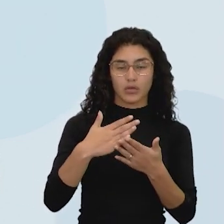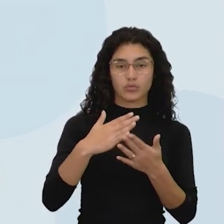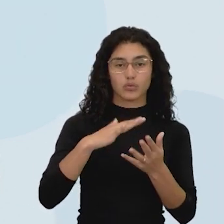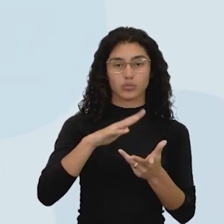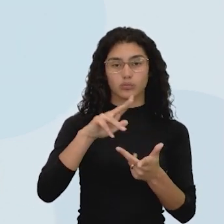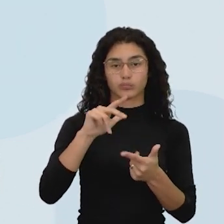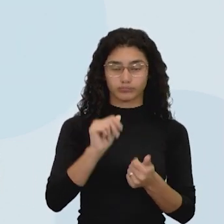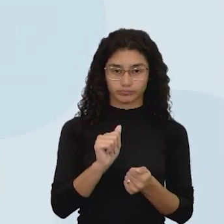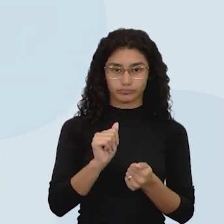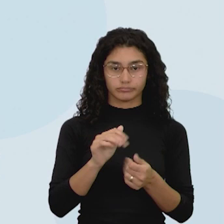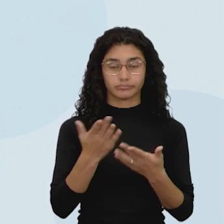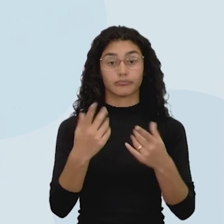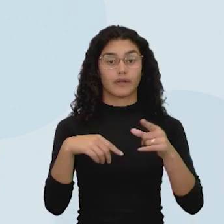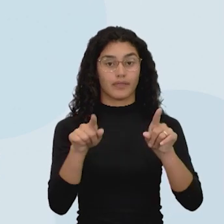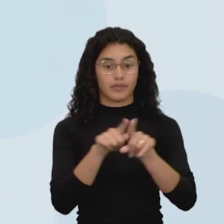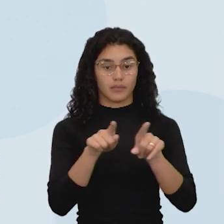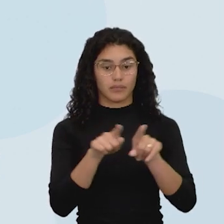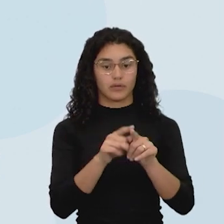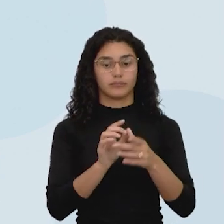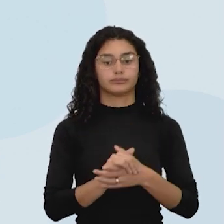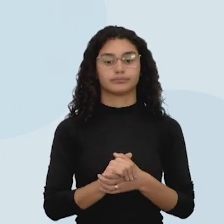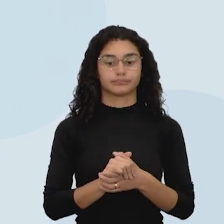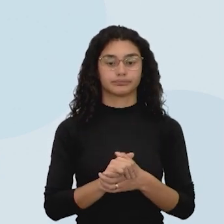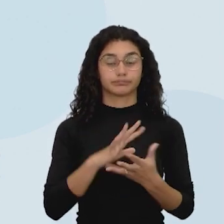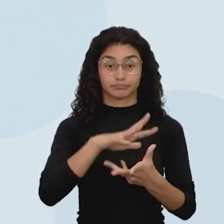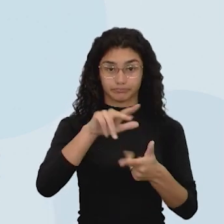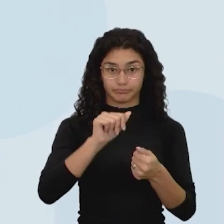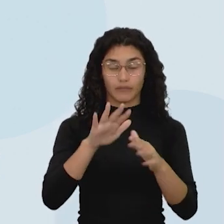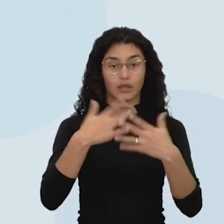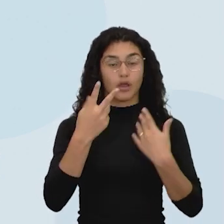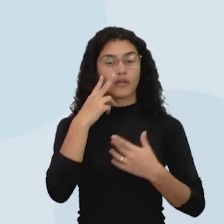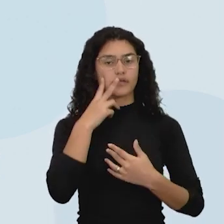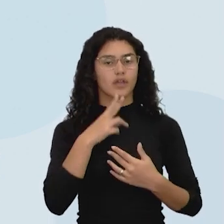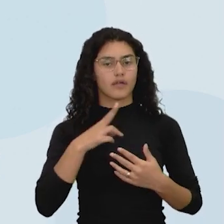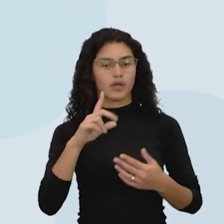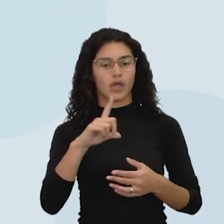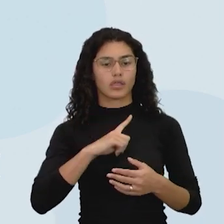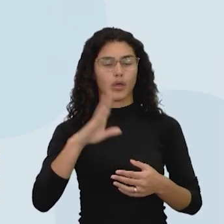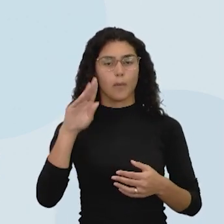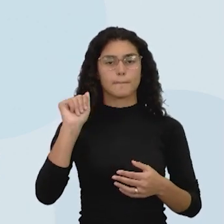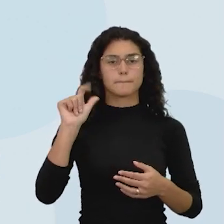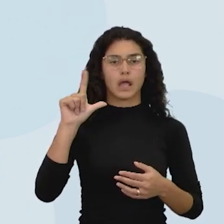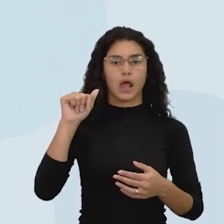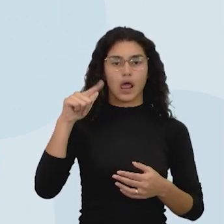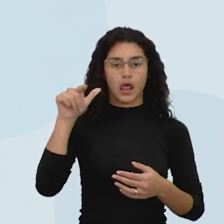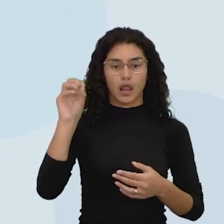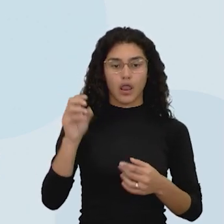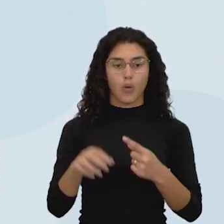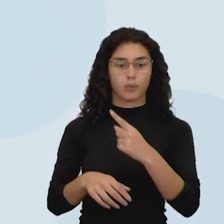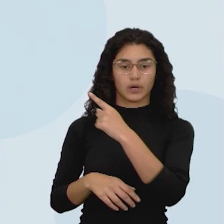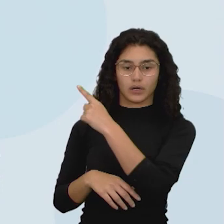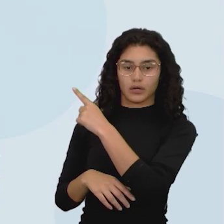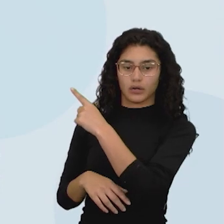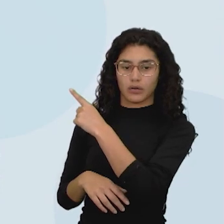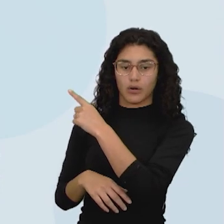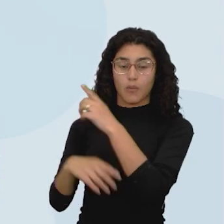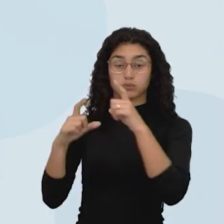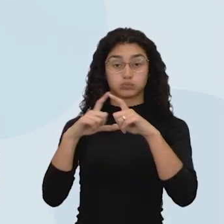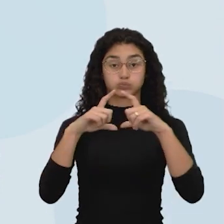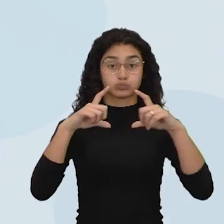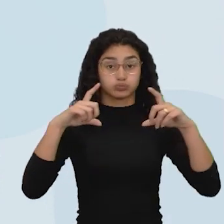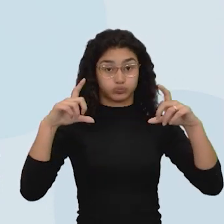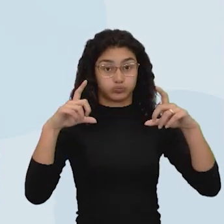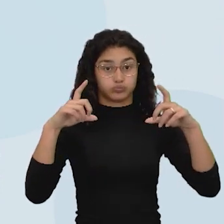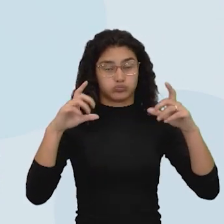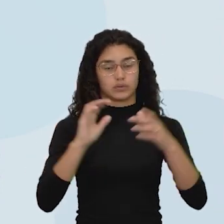atmosfera e também da Terra. Então, se vocês verem, né, tem um balão ali maior, e nesse